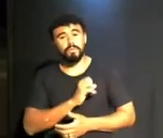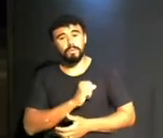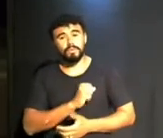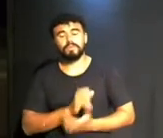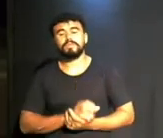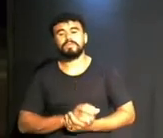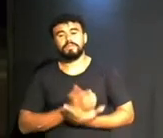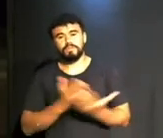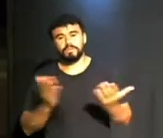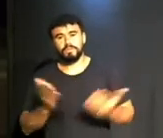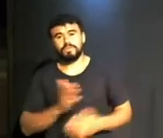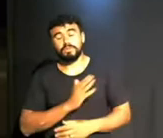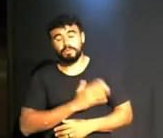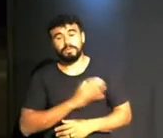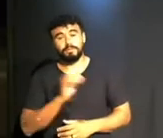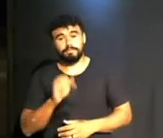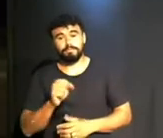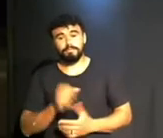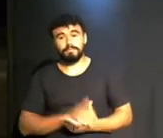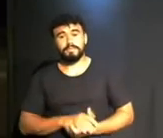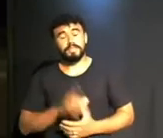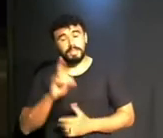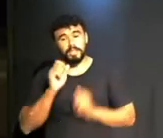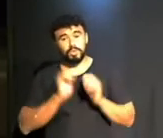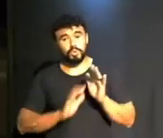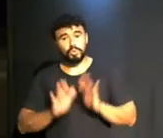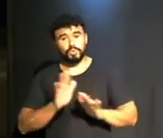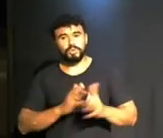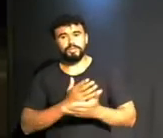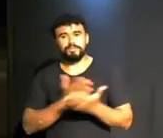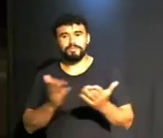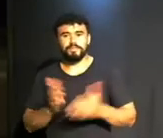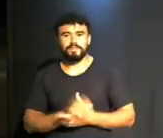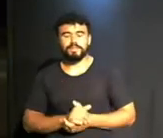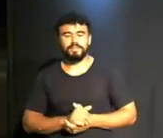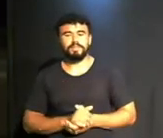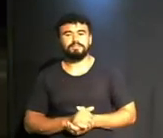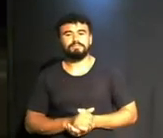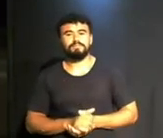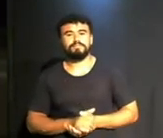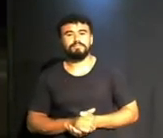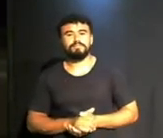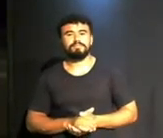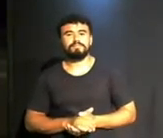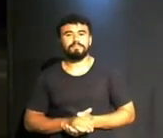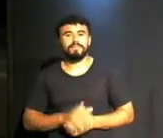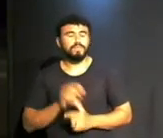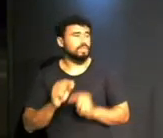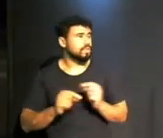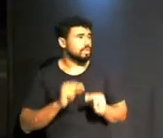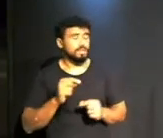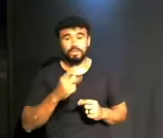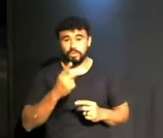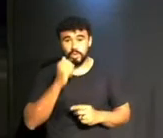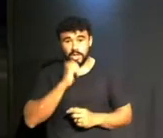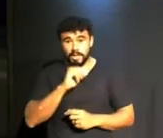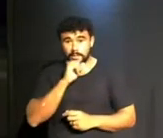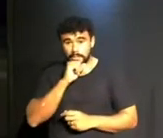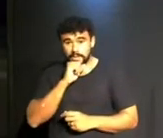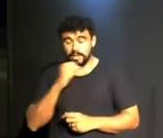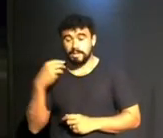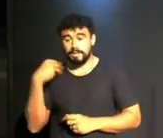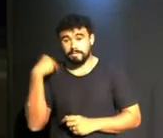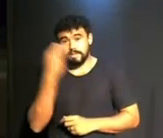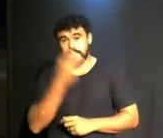amor sobre o seu coração sim Deus cuida de você ele cuida tanto que a olhar para sua mãe Maria